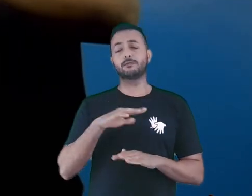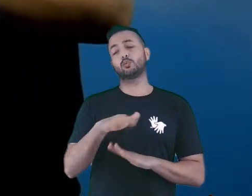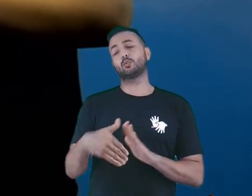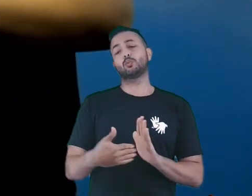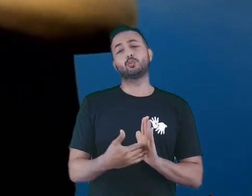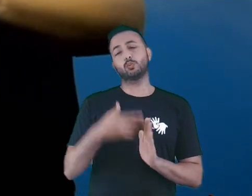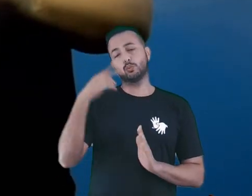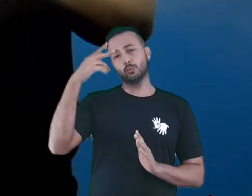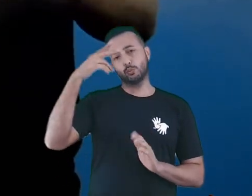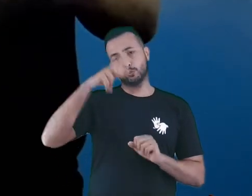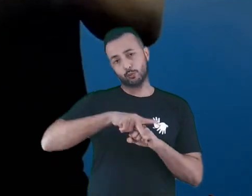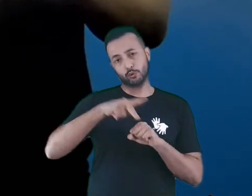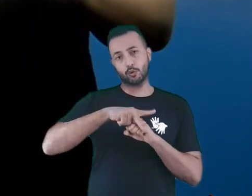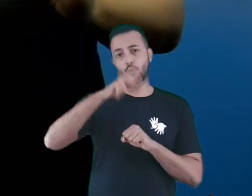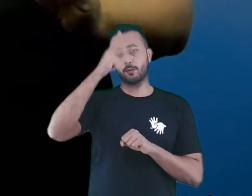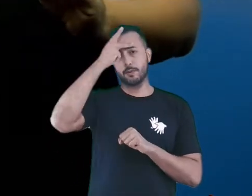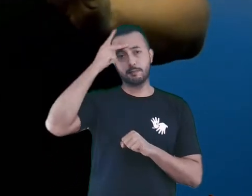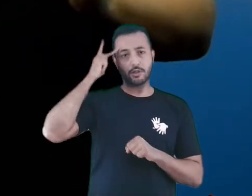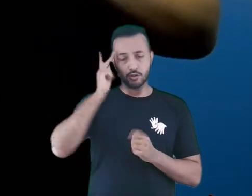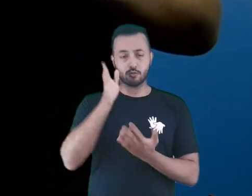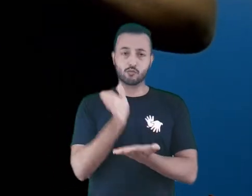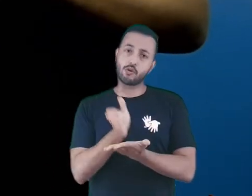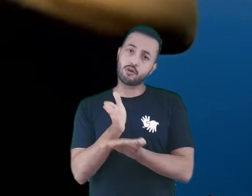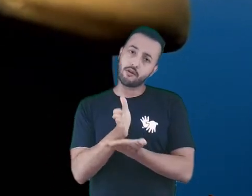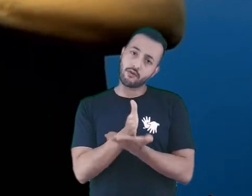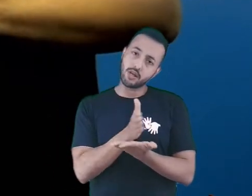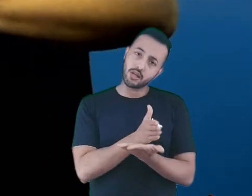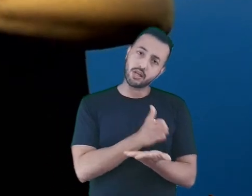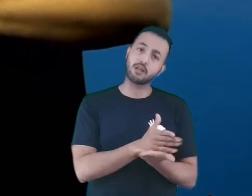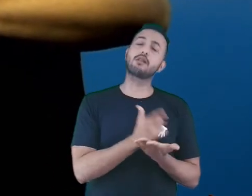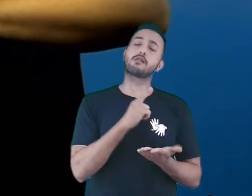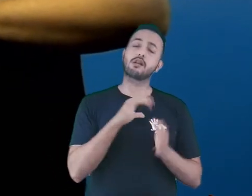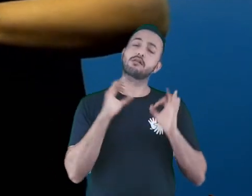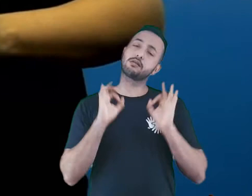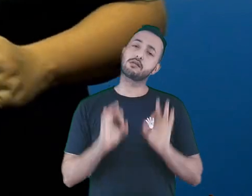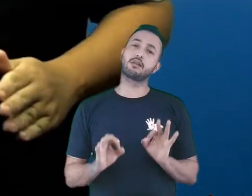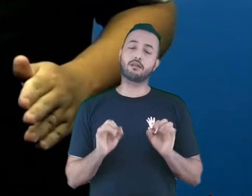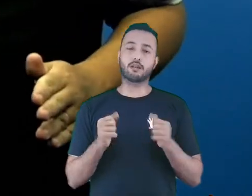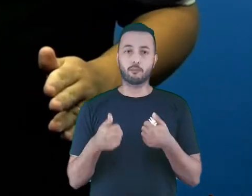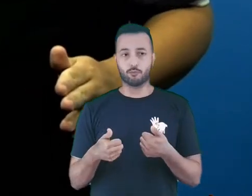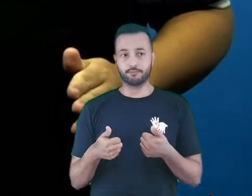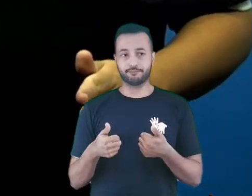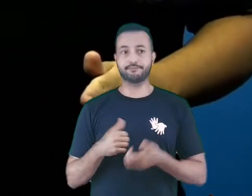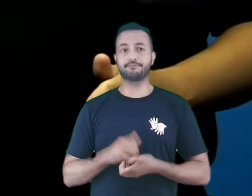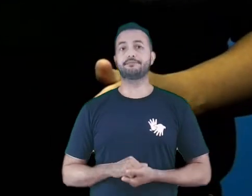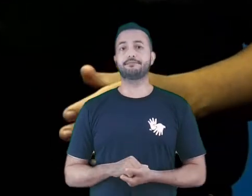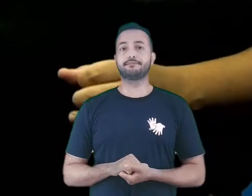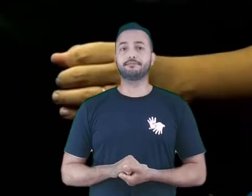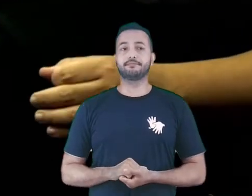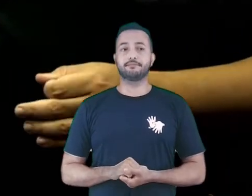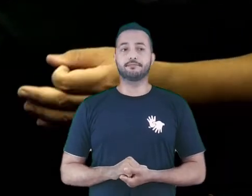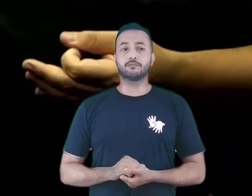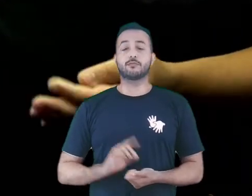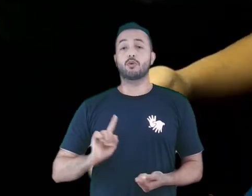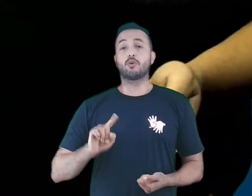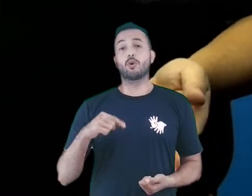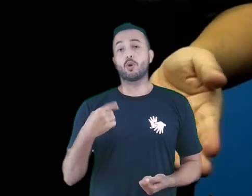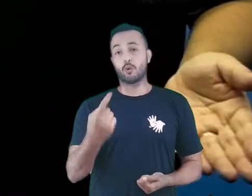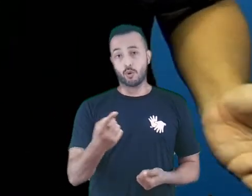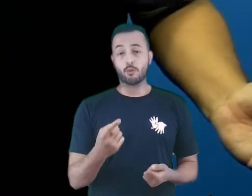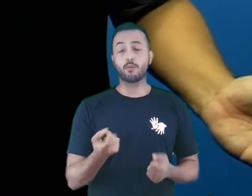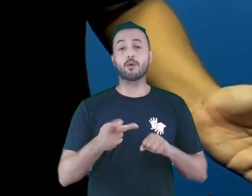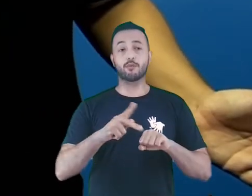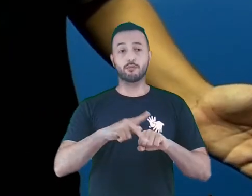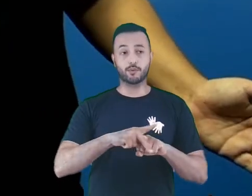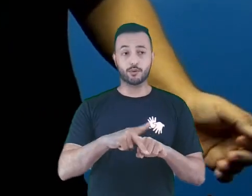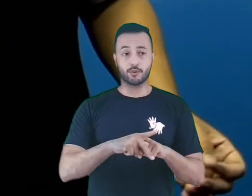pronomes pessoais subdivididos certinho, tá bom, gente? O próximo pronome que a